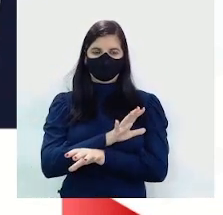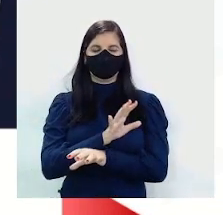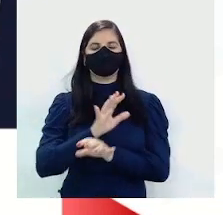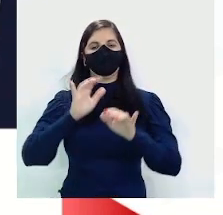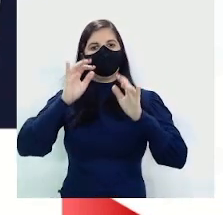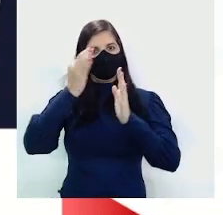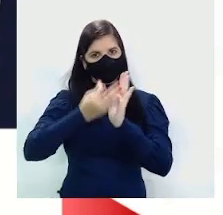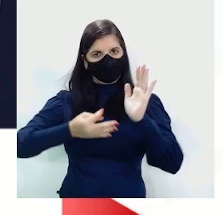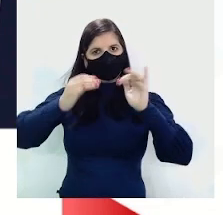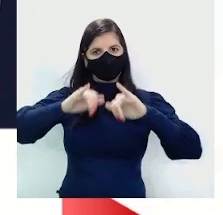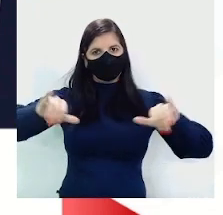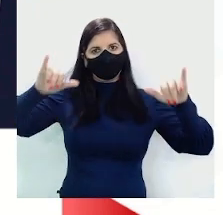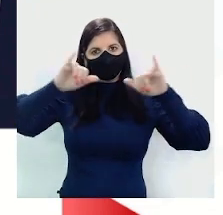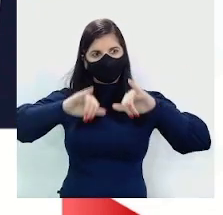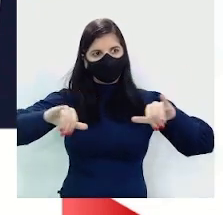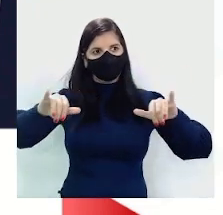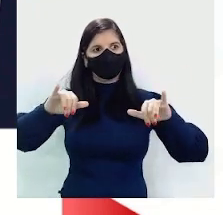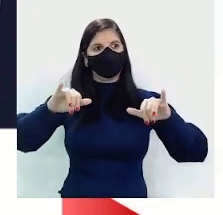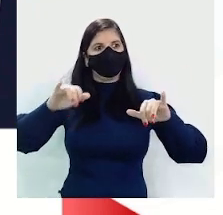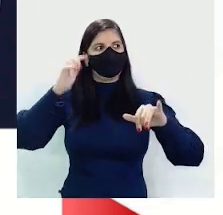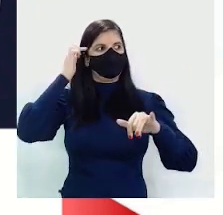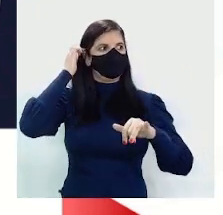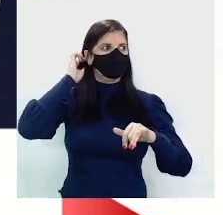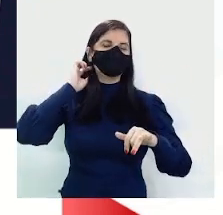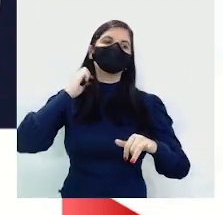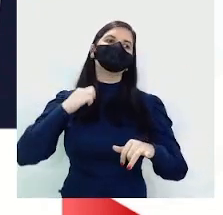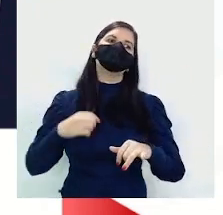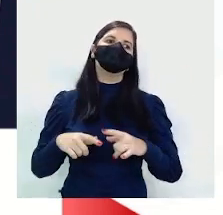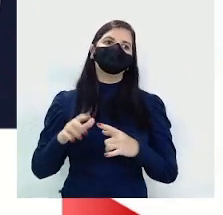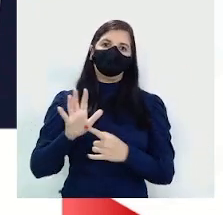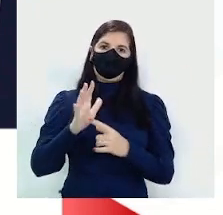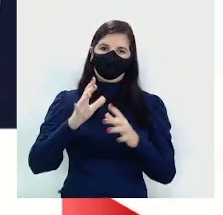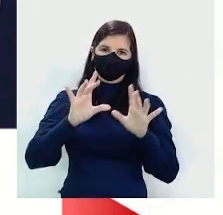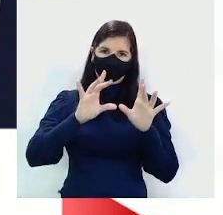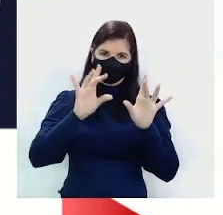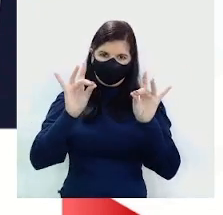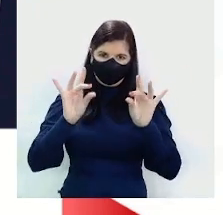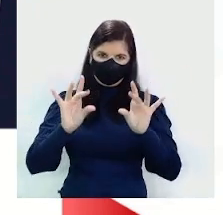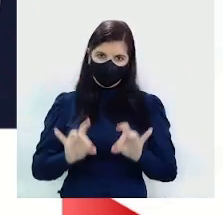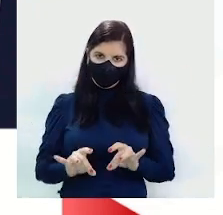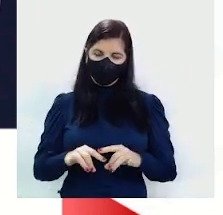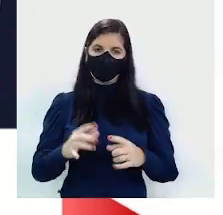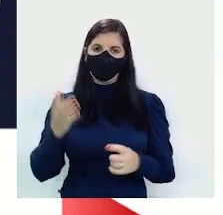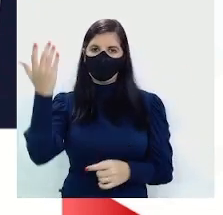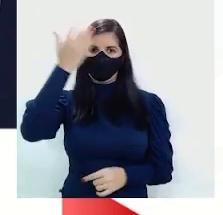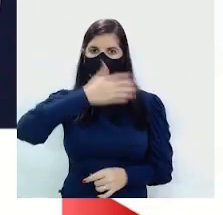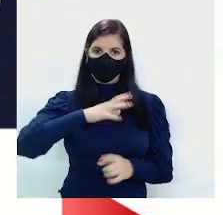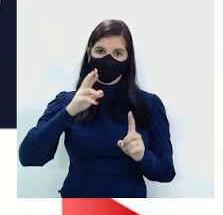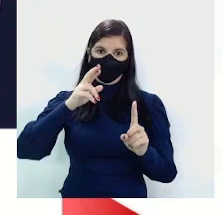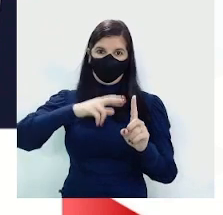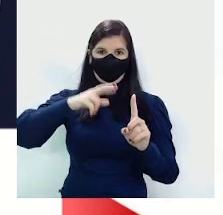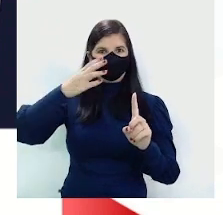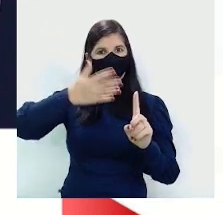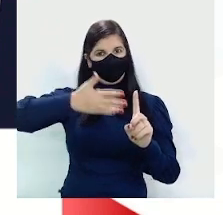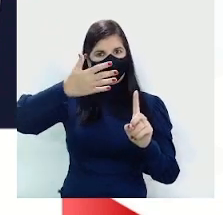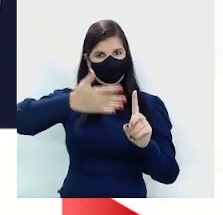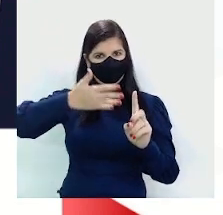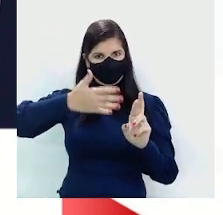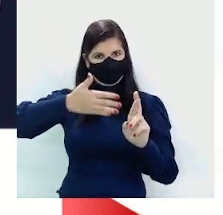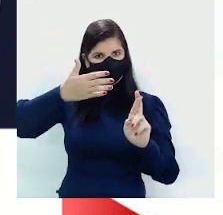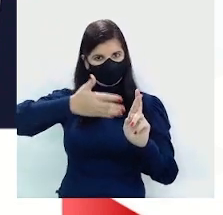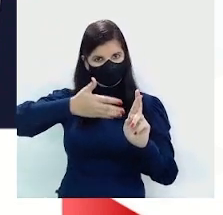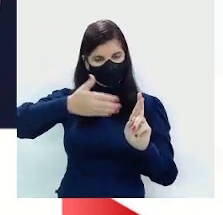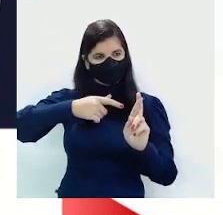de divulgação científica. E eu queria finalizar mostrando para vocês o detalhe final, que são as referências, que